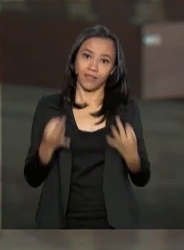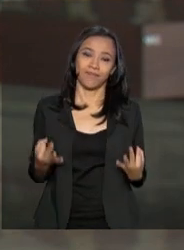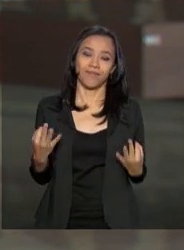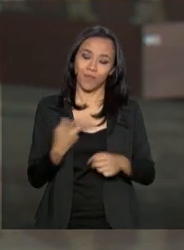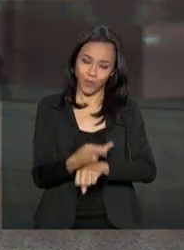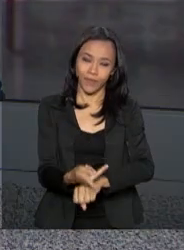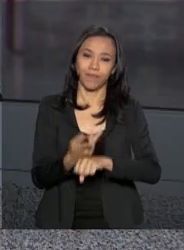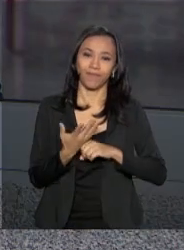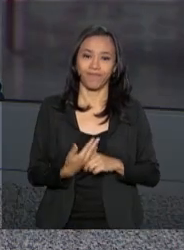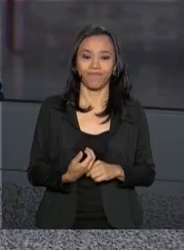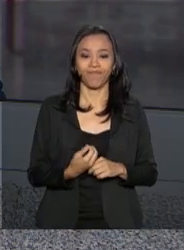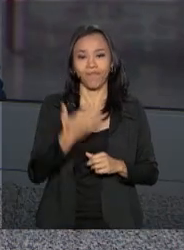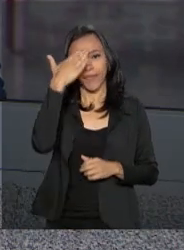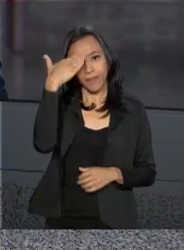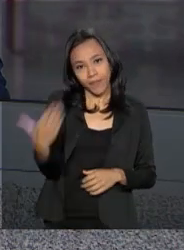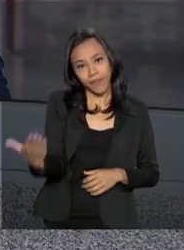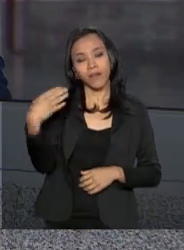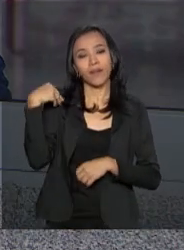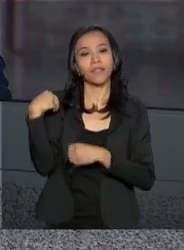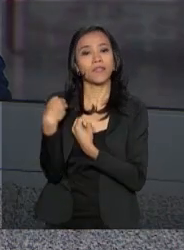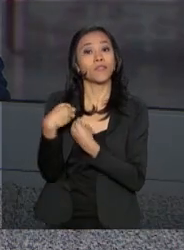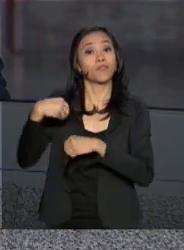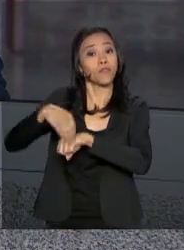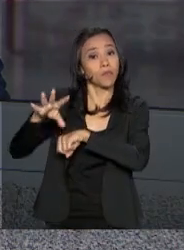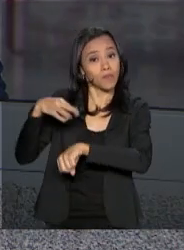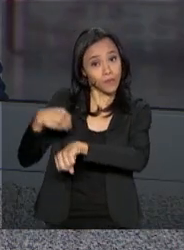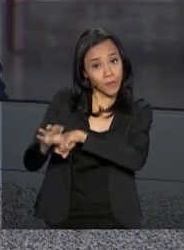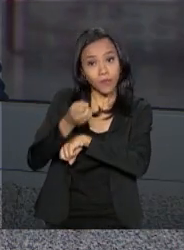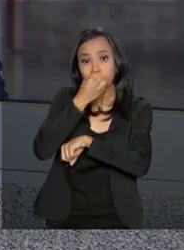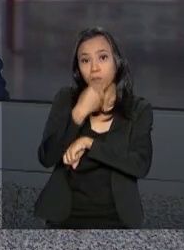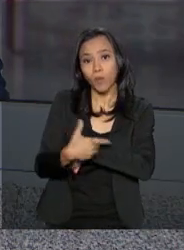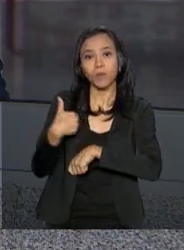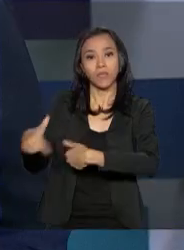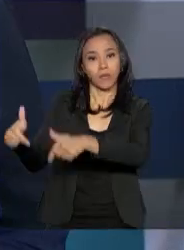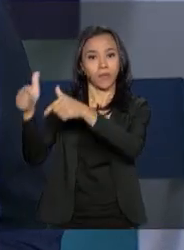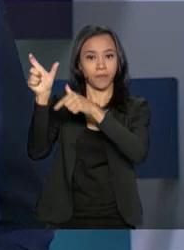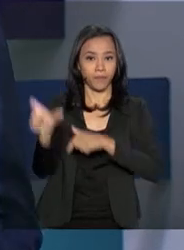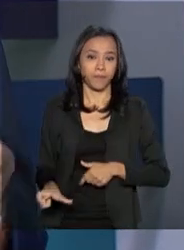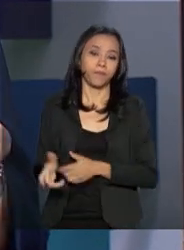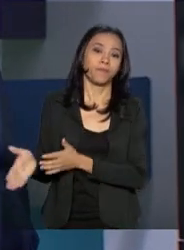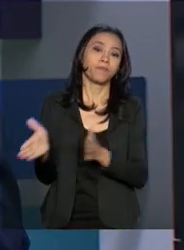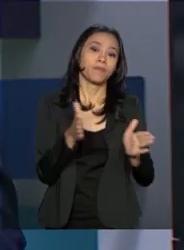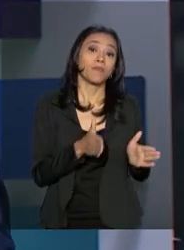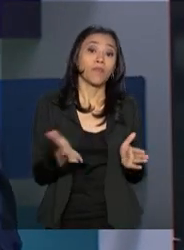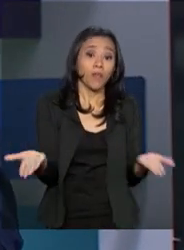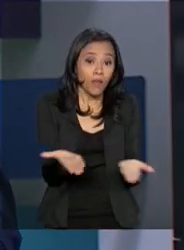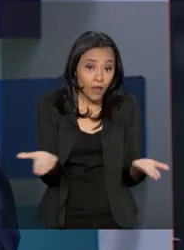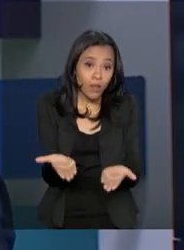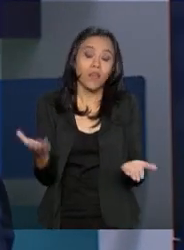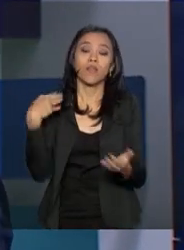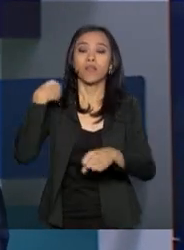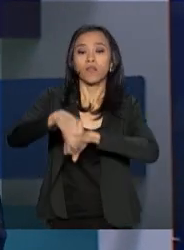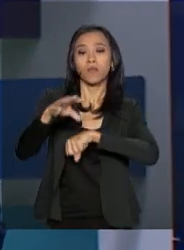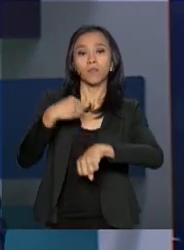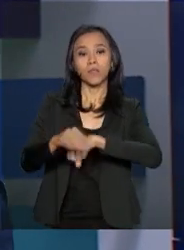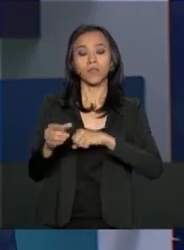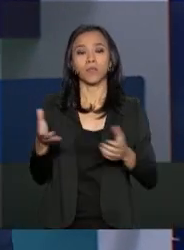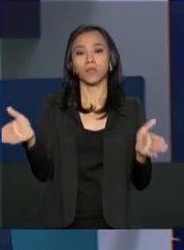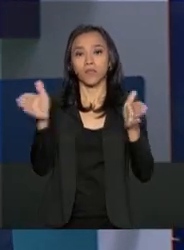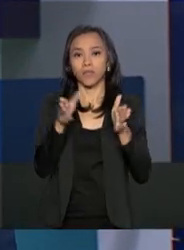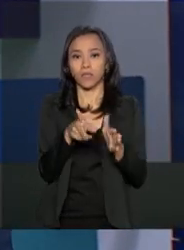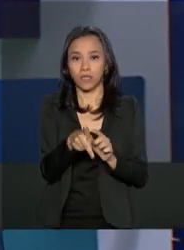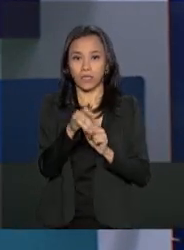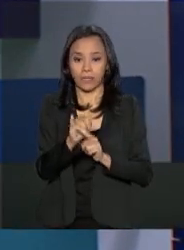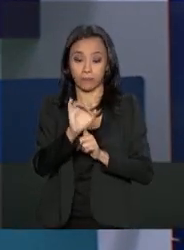renata obrigada massa pelas suas informações ao vivo bom trabalho pra você e olha informações sobre o pis também podem ser